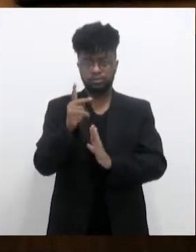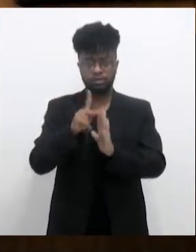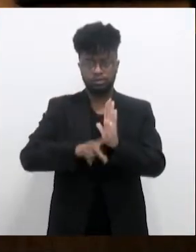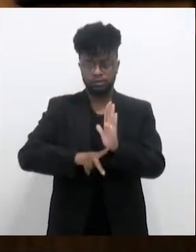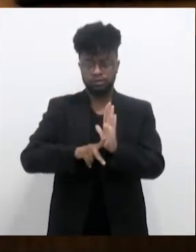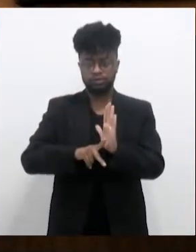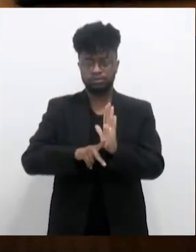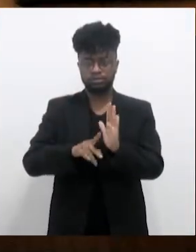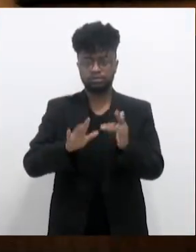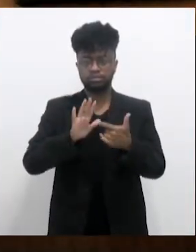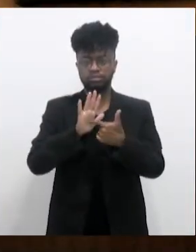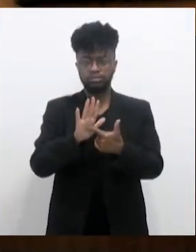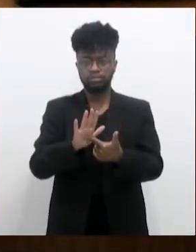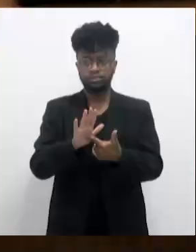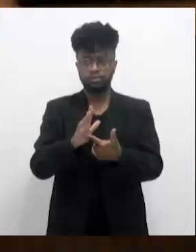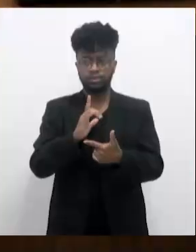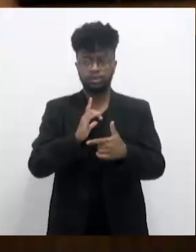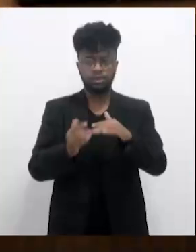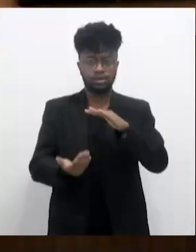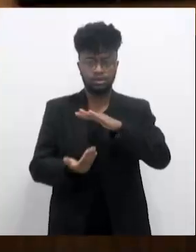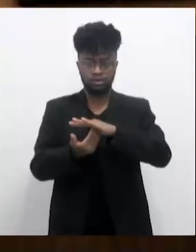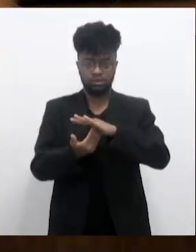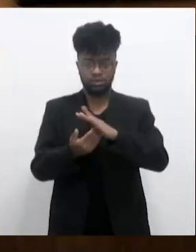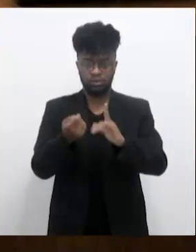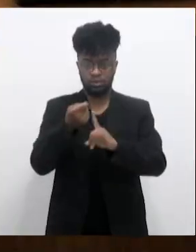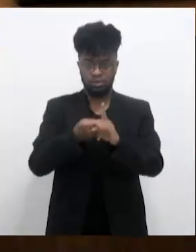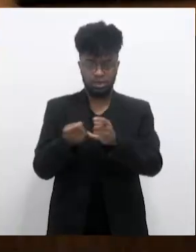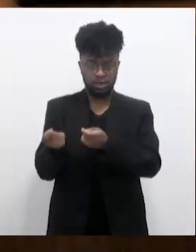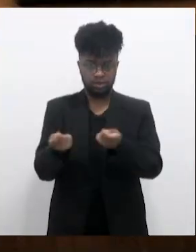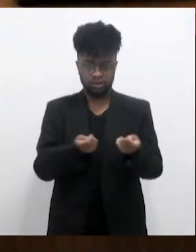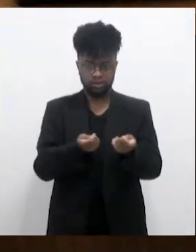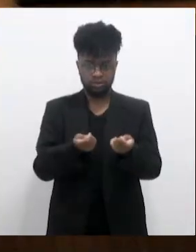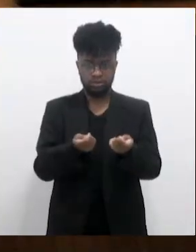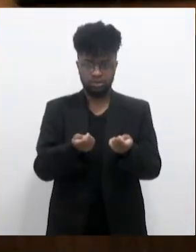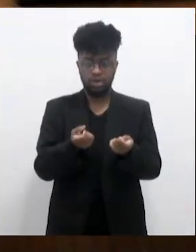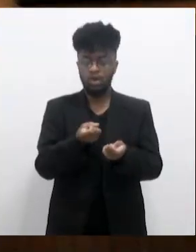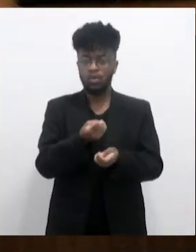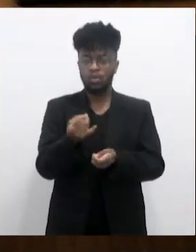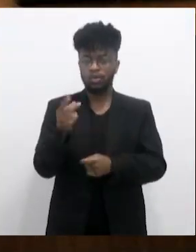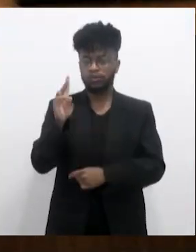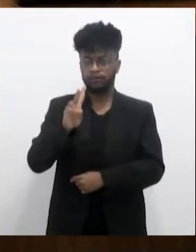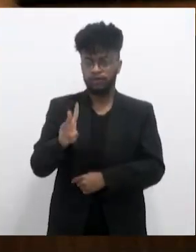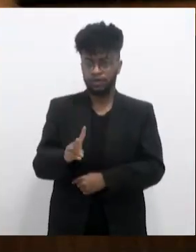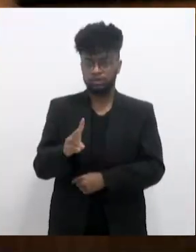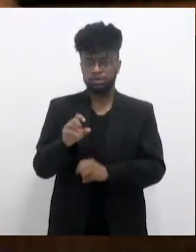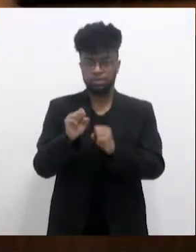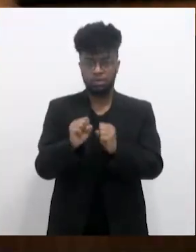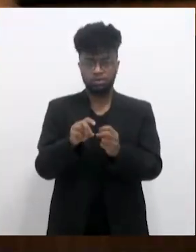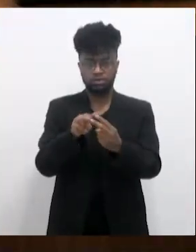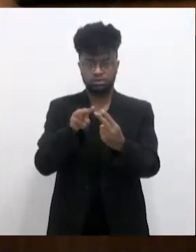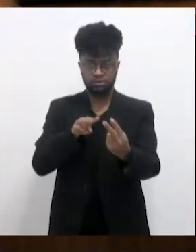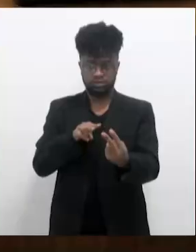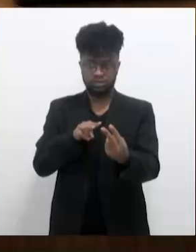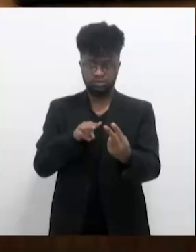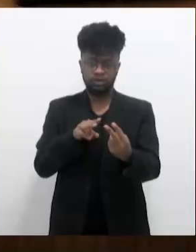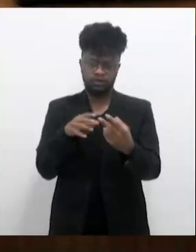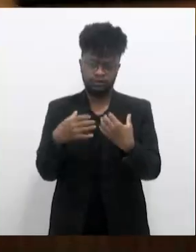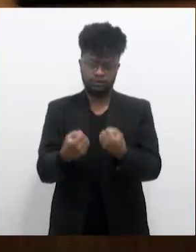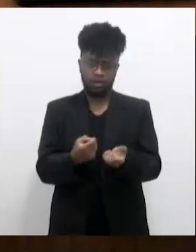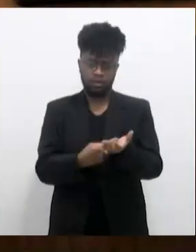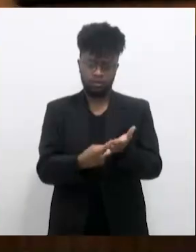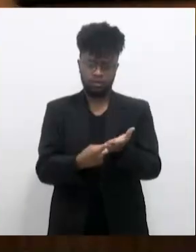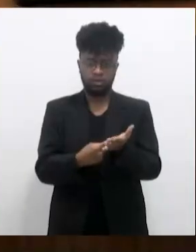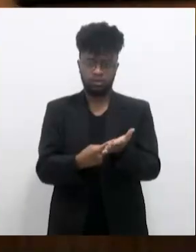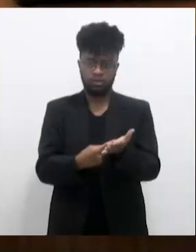assim, limitando no mês o número de vezes que pudesse ser online. Porque vamos convir